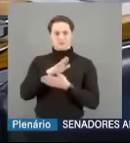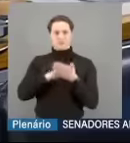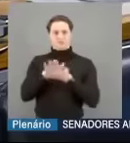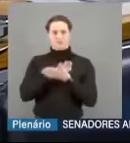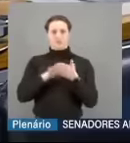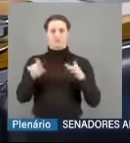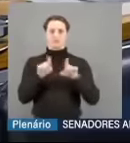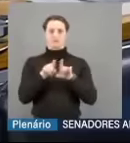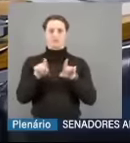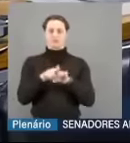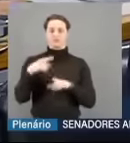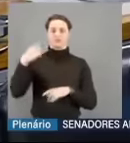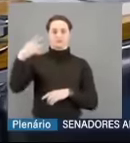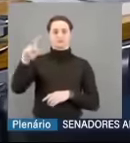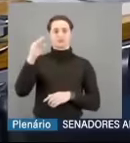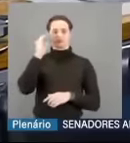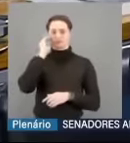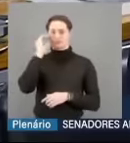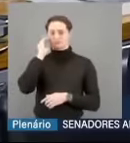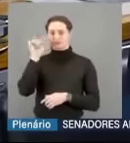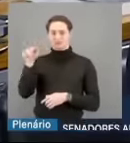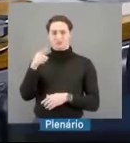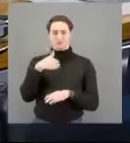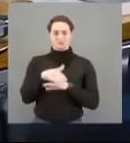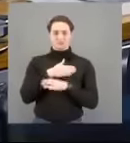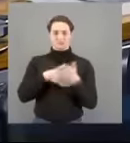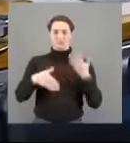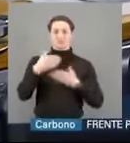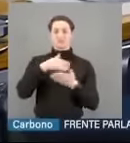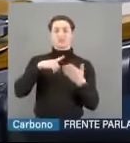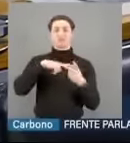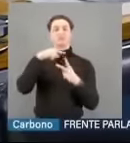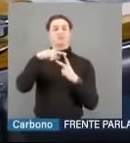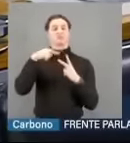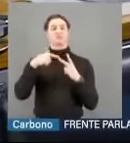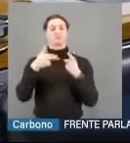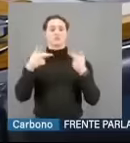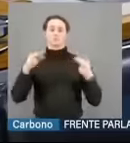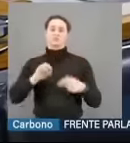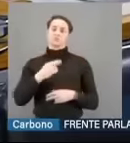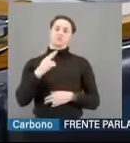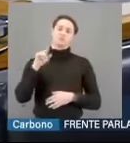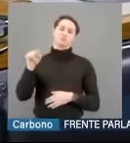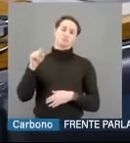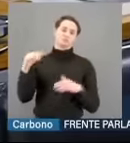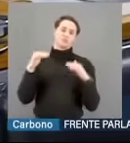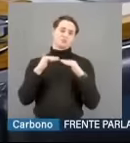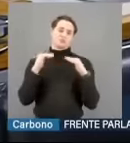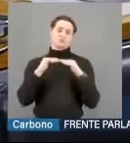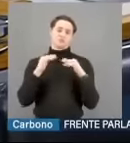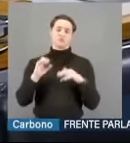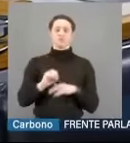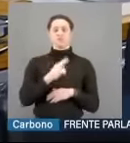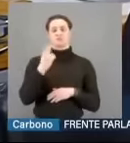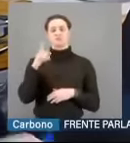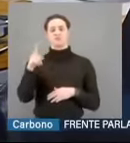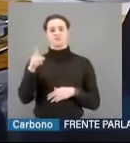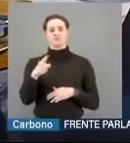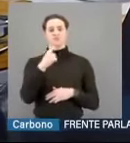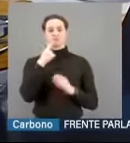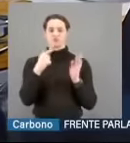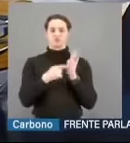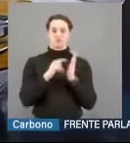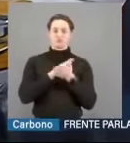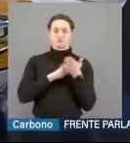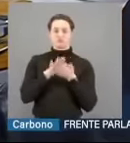no seu próprio celular, que o senhor não interagiu, das duas uma, ou o senhor concordou, ou o senhor não denunciou.